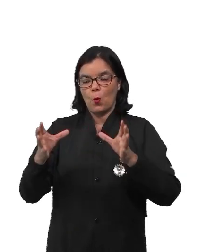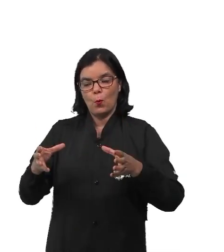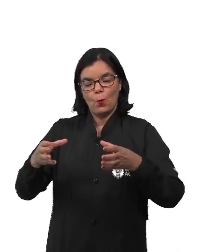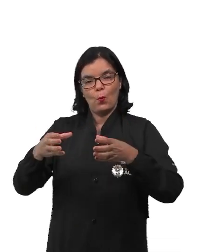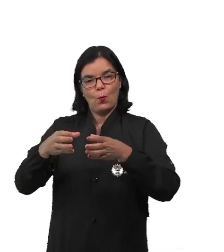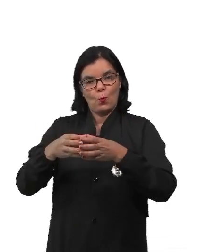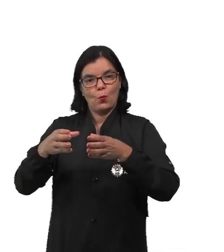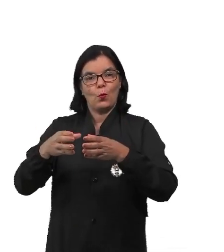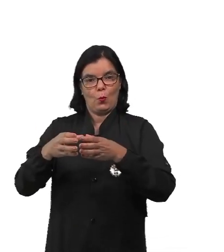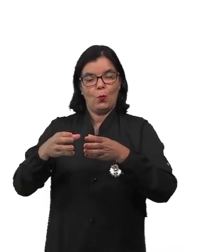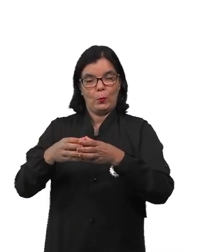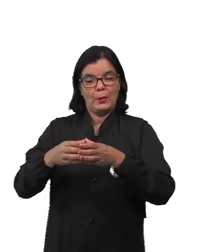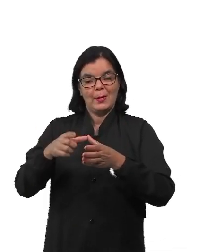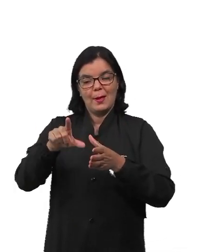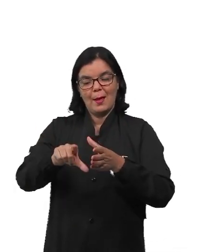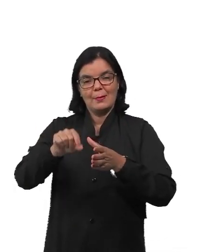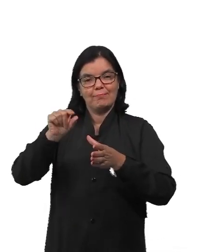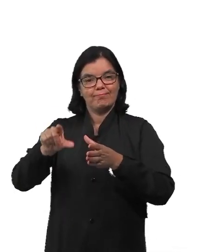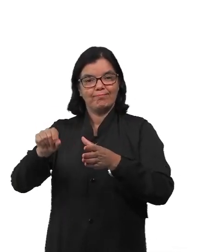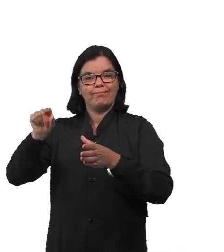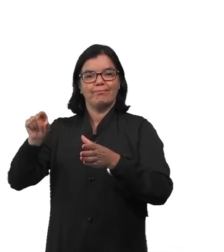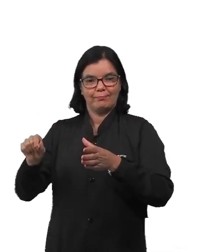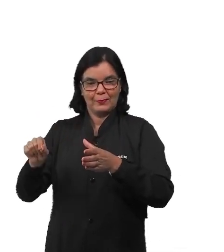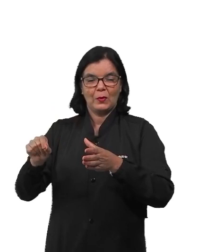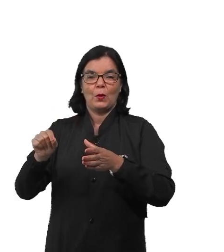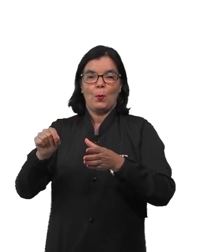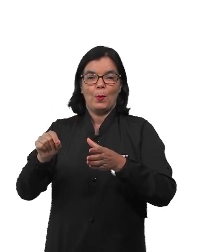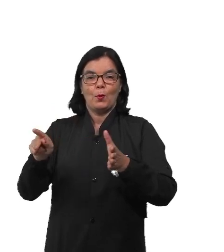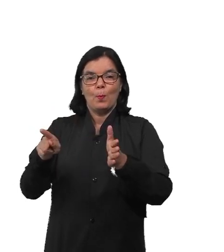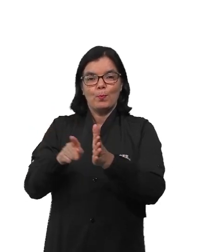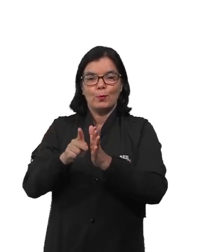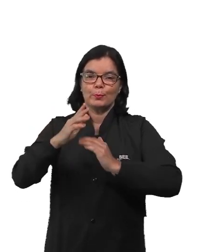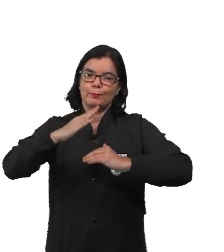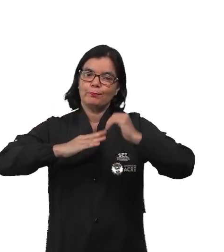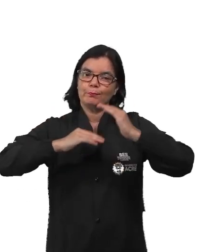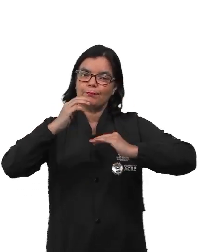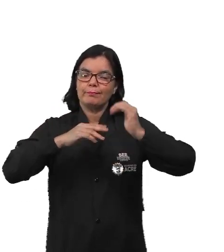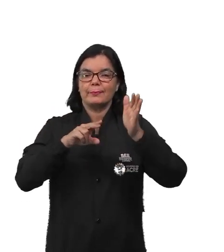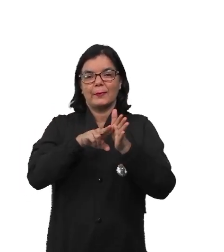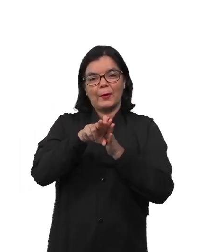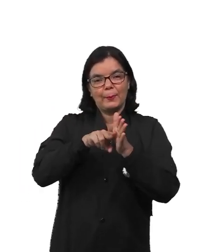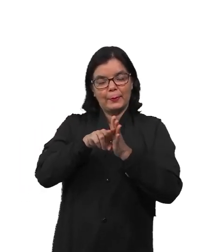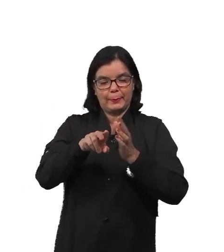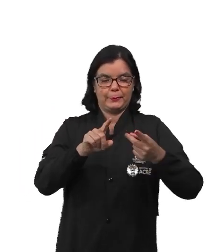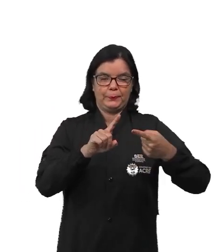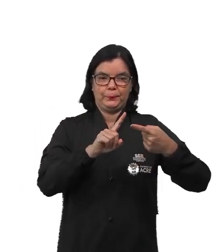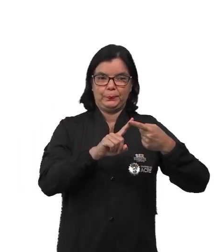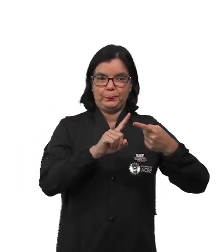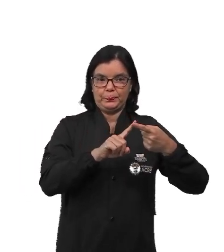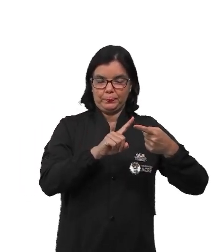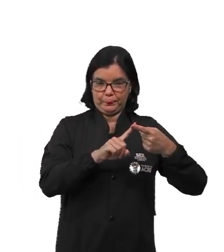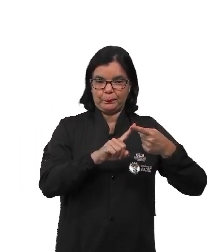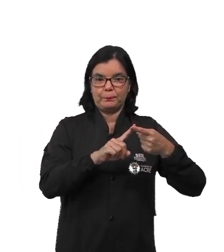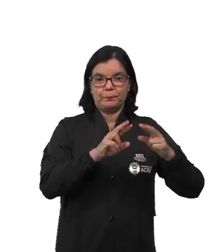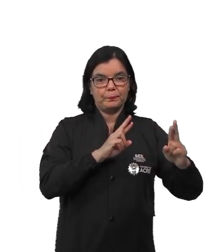denominados relações ecológicas e costumam ser classificados pelos biólogos de duas maneiras. Temos relações